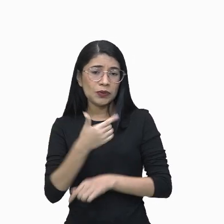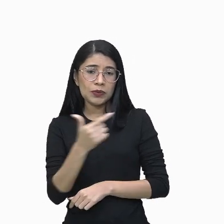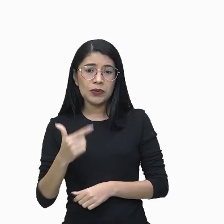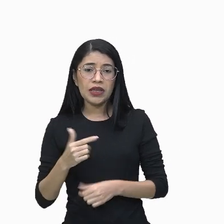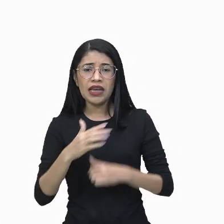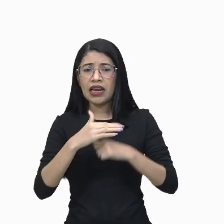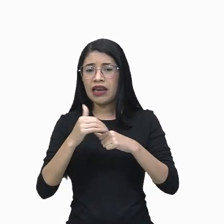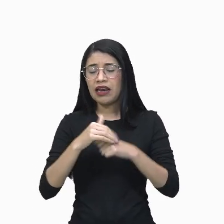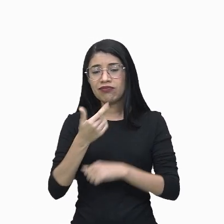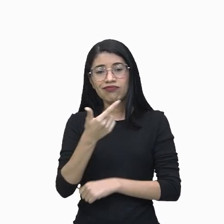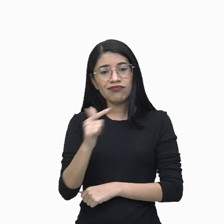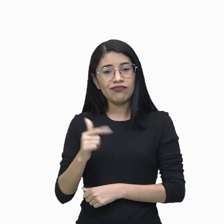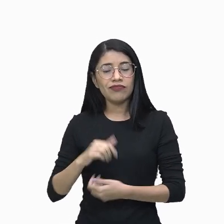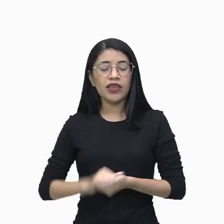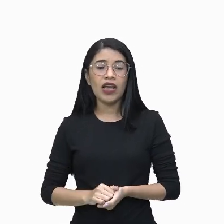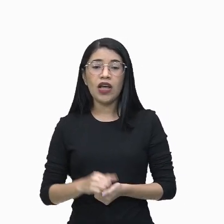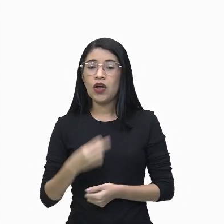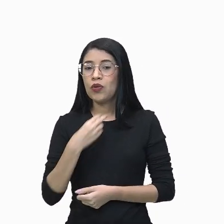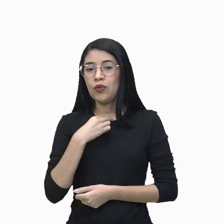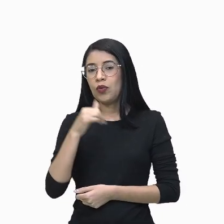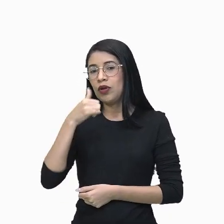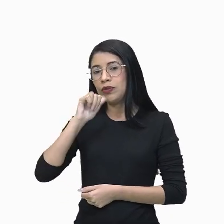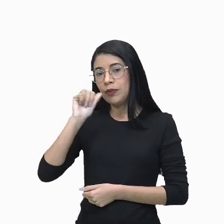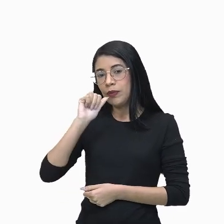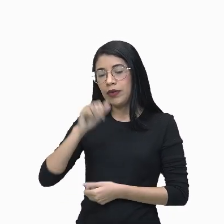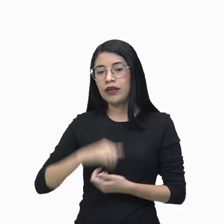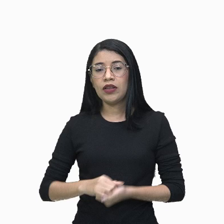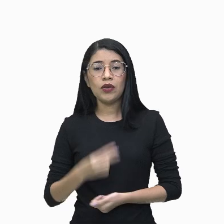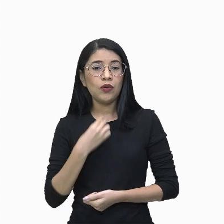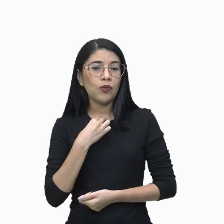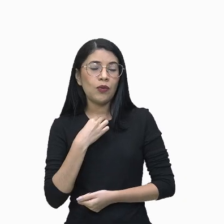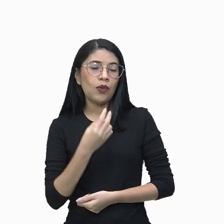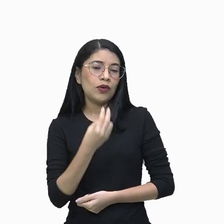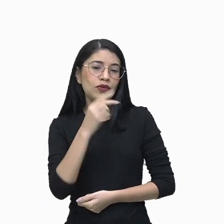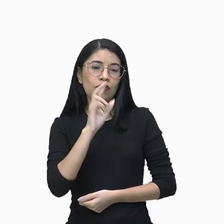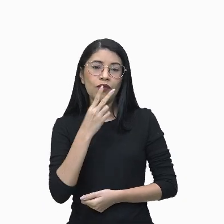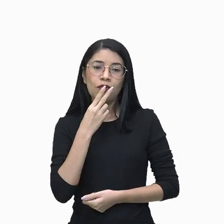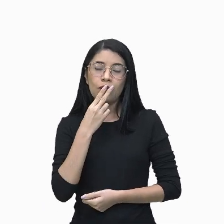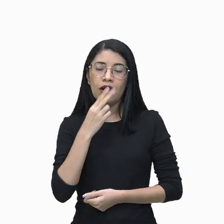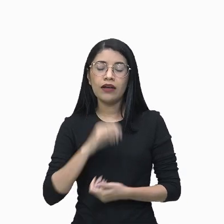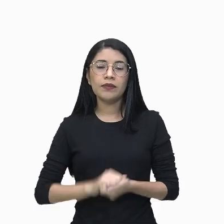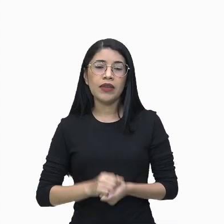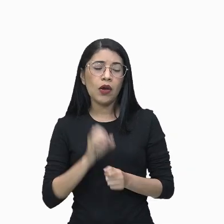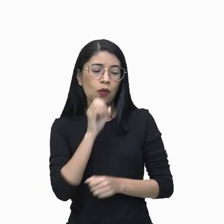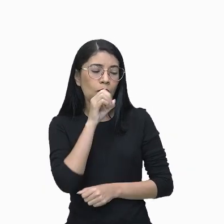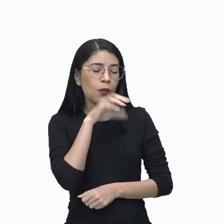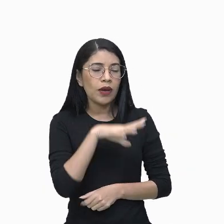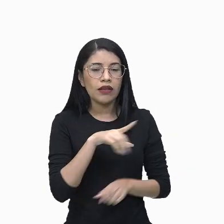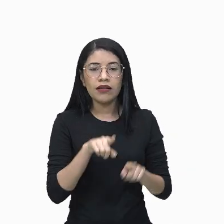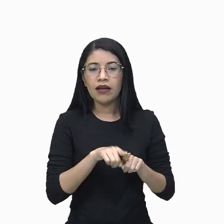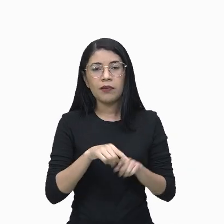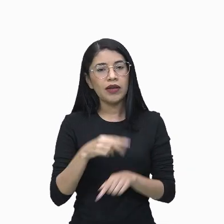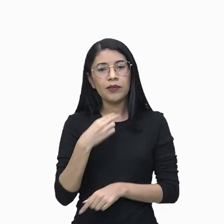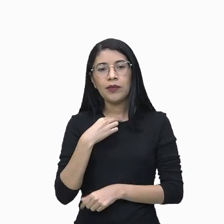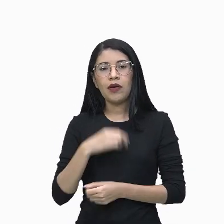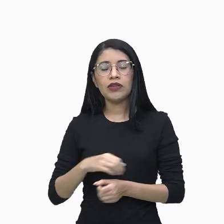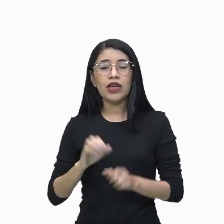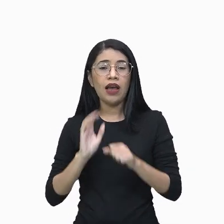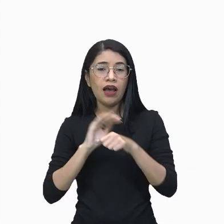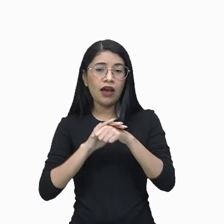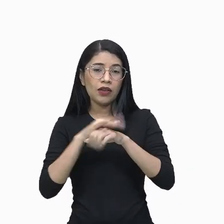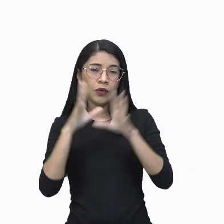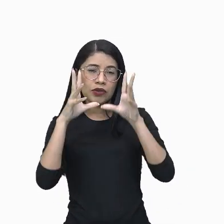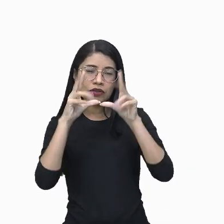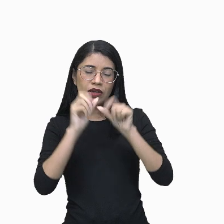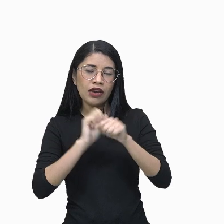sem carinho, já não pode beber, já não pode fumar, cuspir já não pode. A noite esfriou, o dia